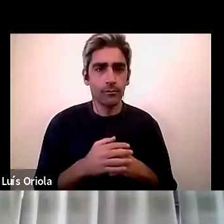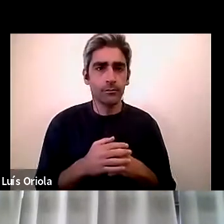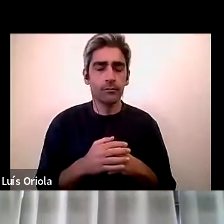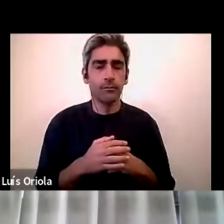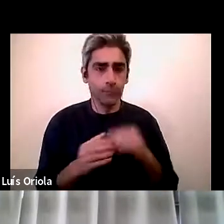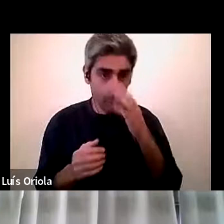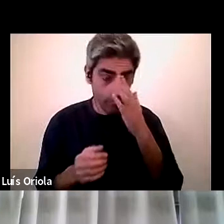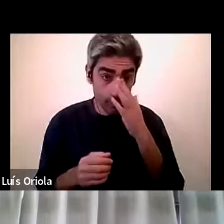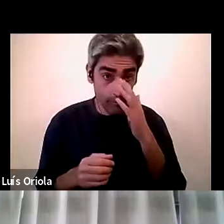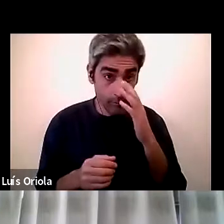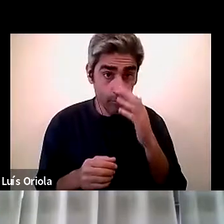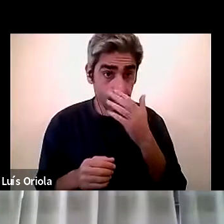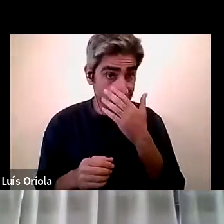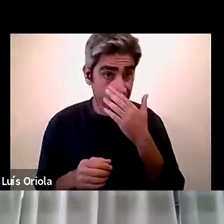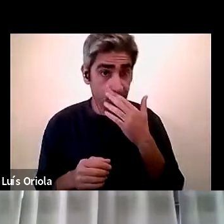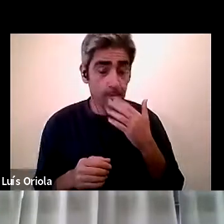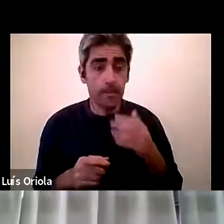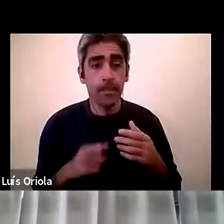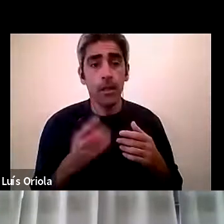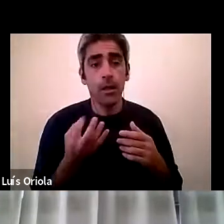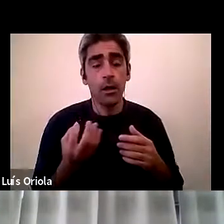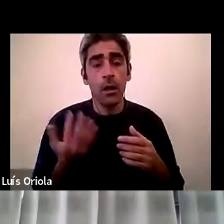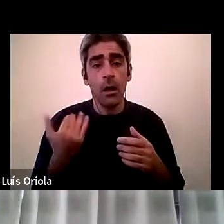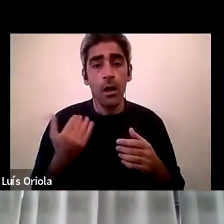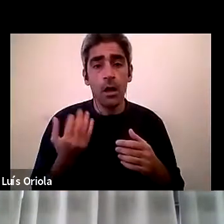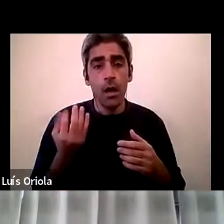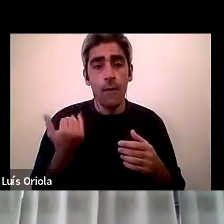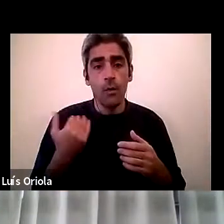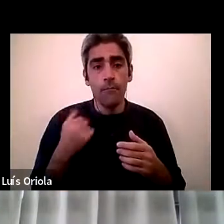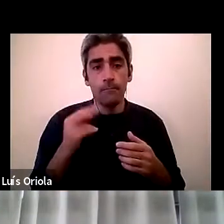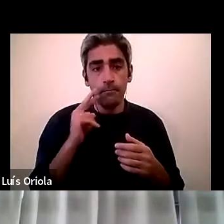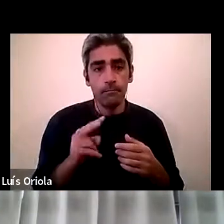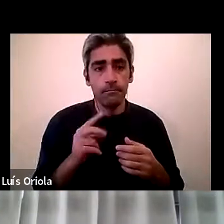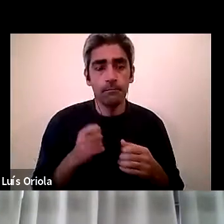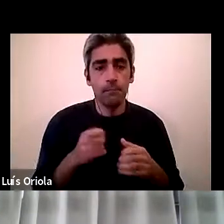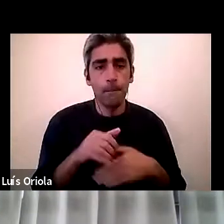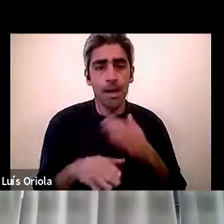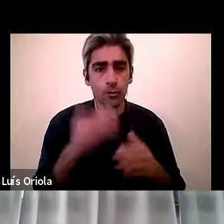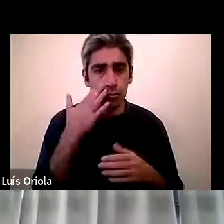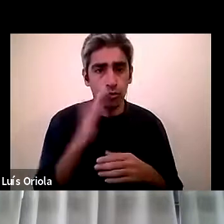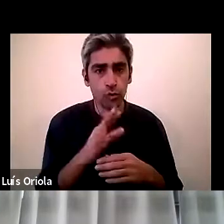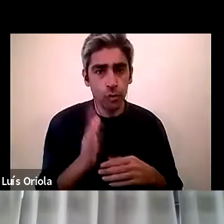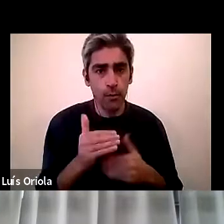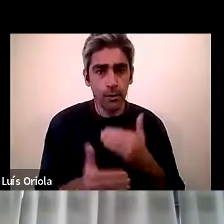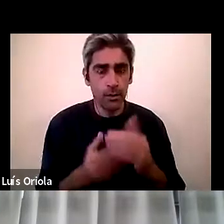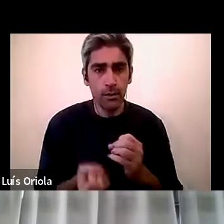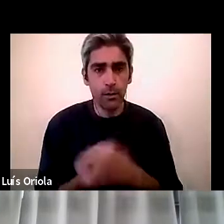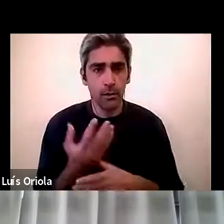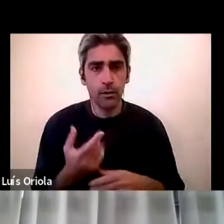guia. Bem, eu ilustrei há pouco alguns dos passos sobre o processo de